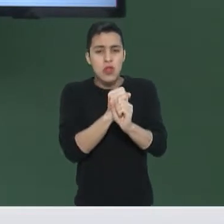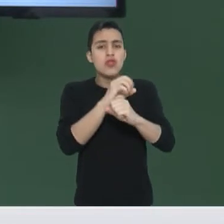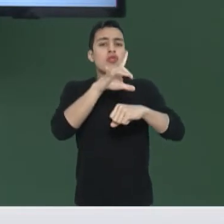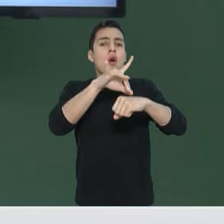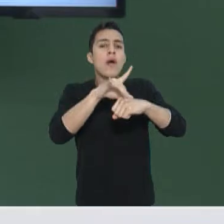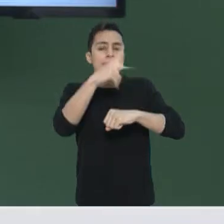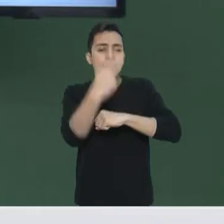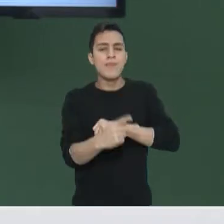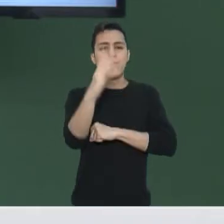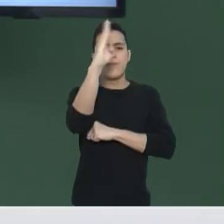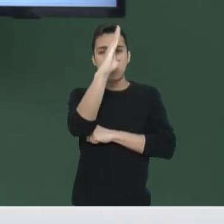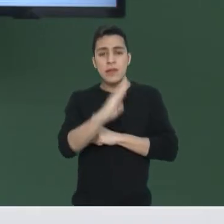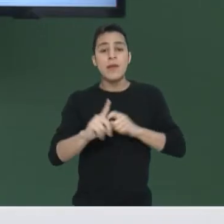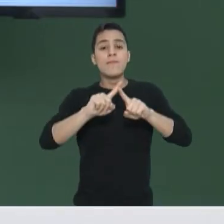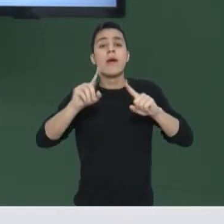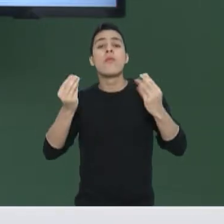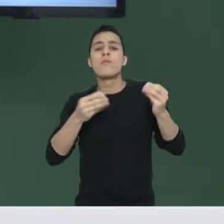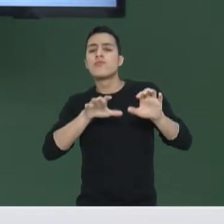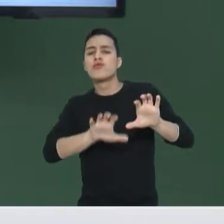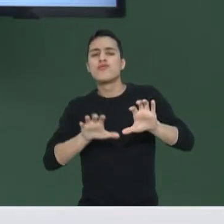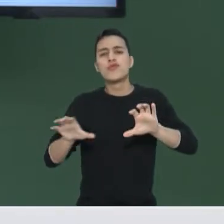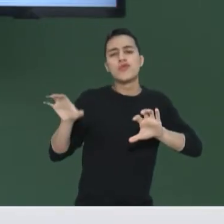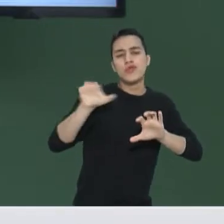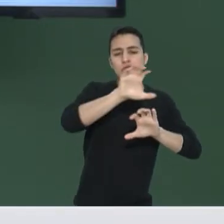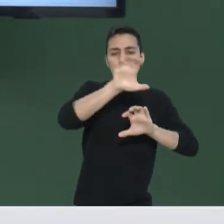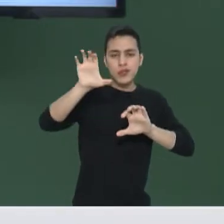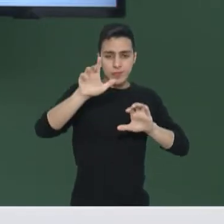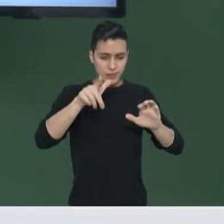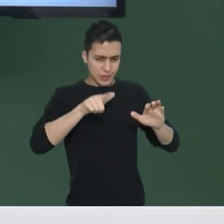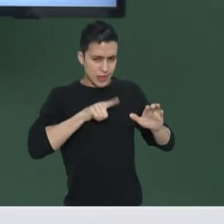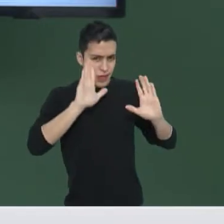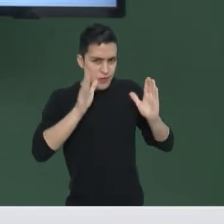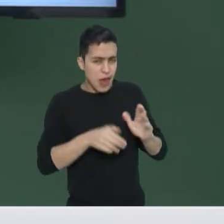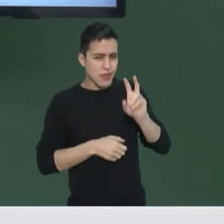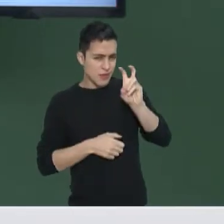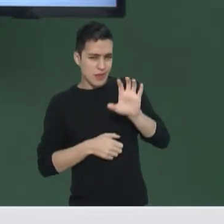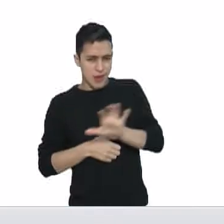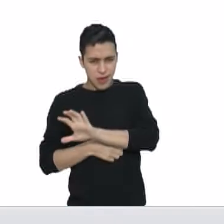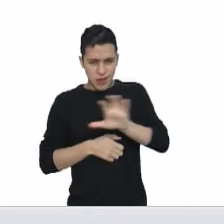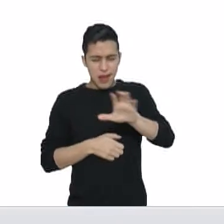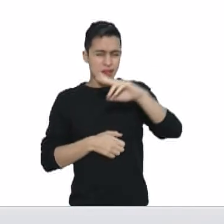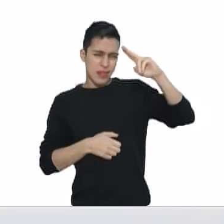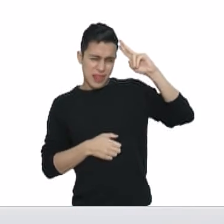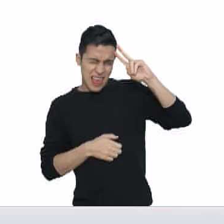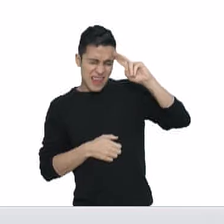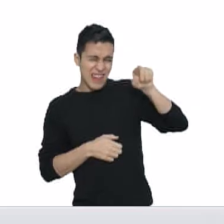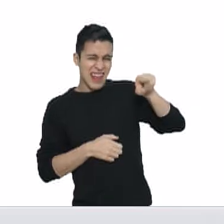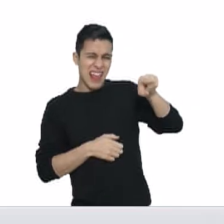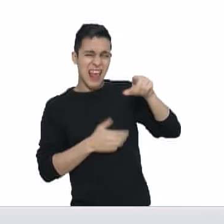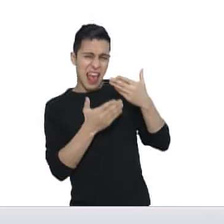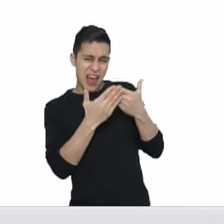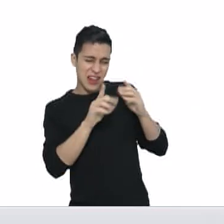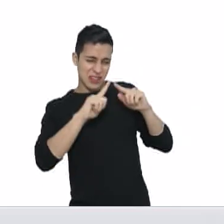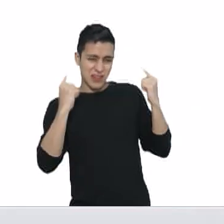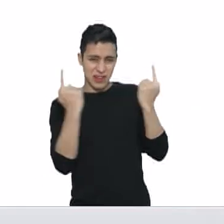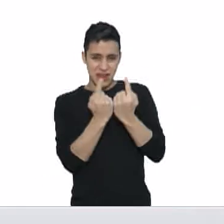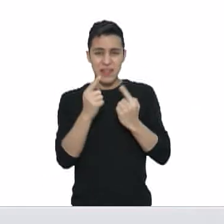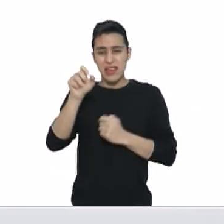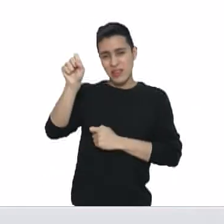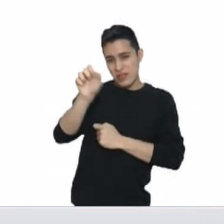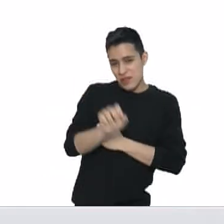Brasil, dividido por regiões. Então eu tenho as 5 regiões. Vamos lembrar de geografia?